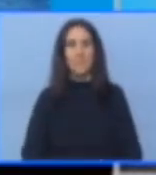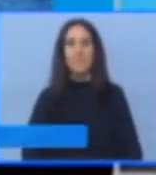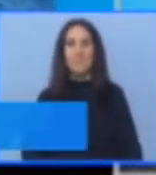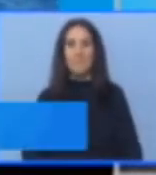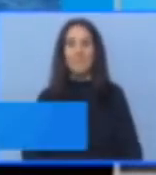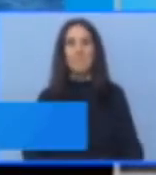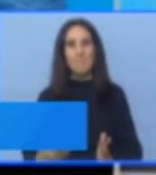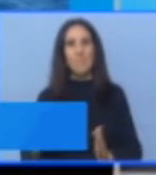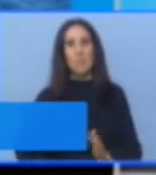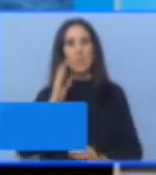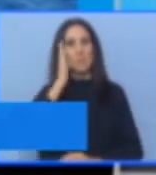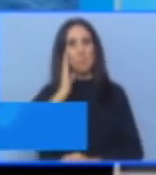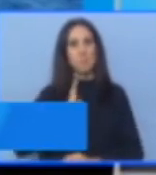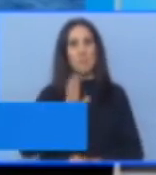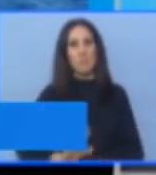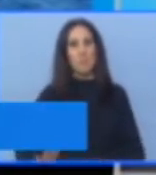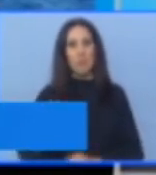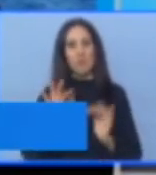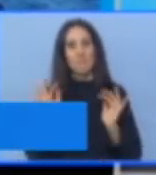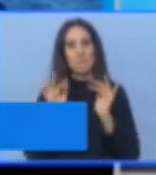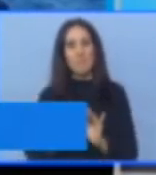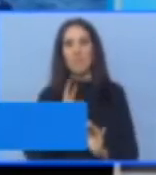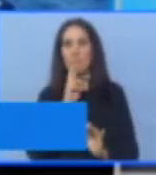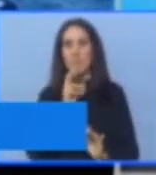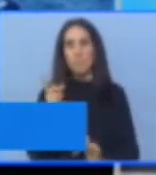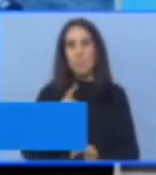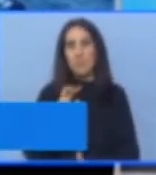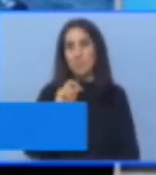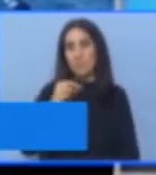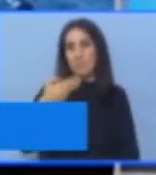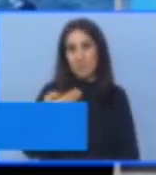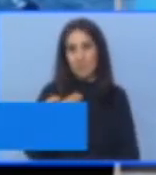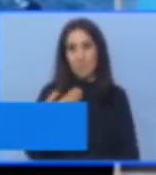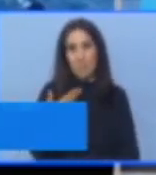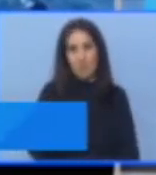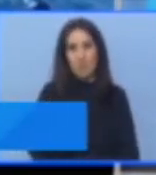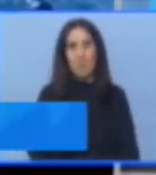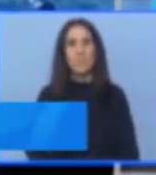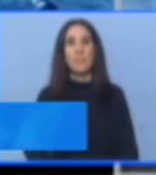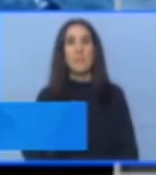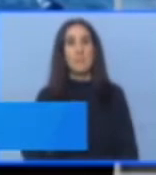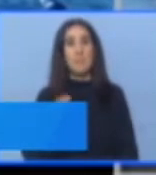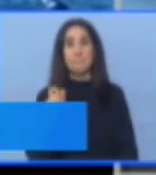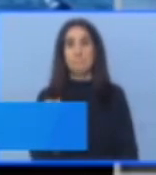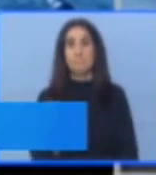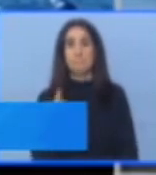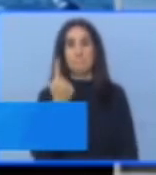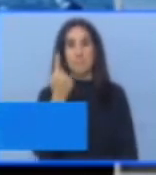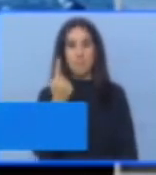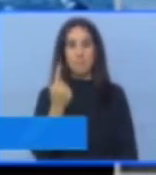nossa peregrinação militar nacional a Fátima, que já vai na 37ª edição, e pela primeira